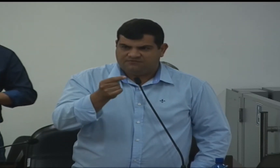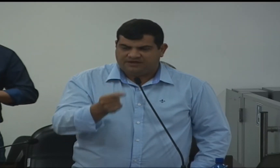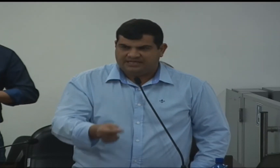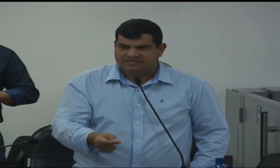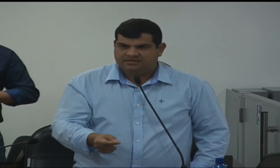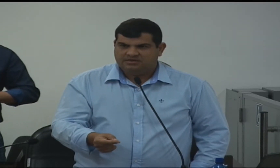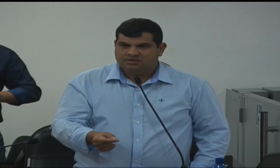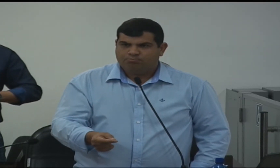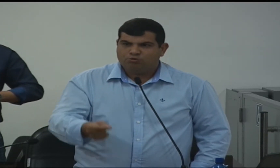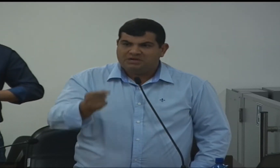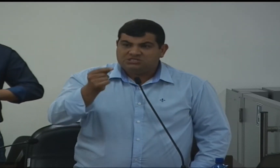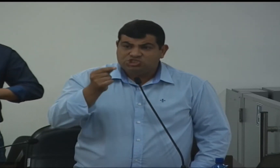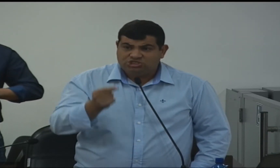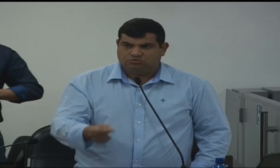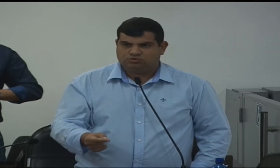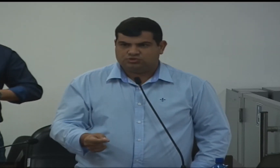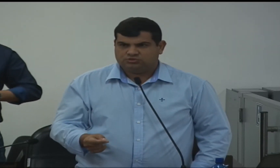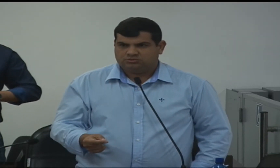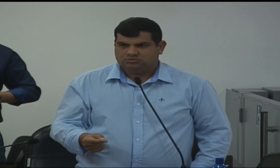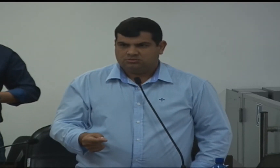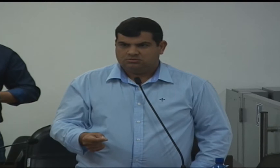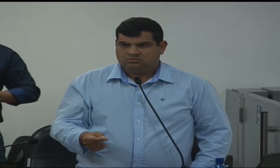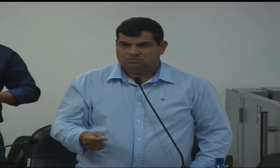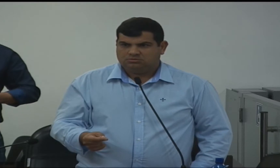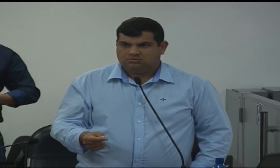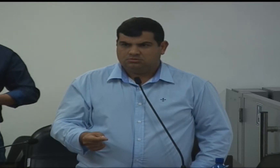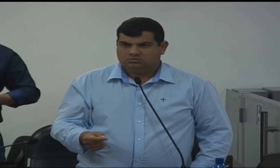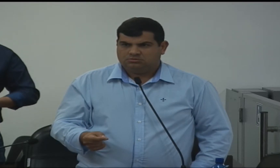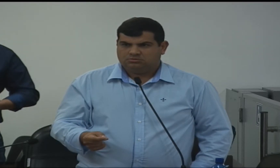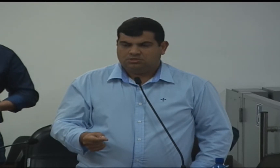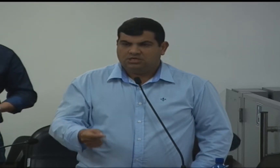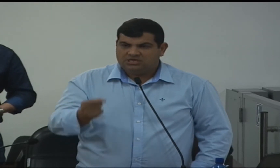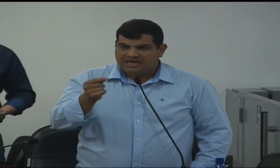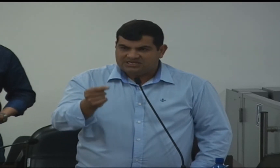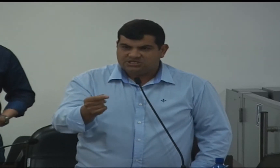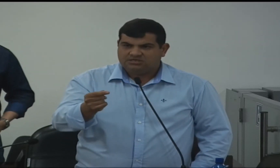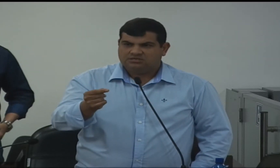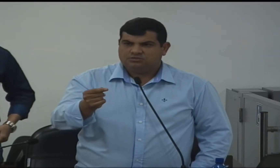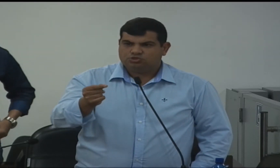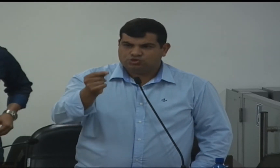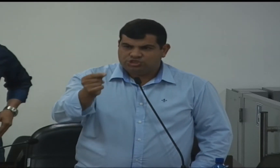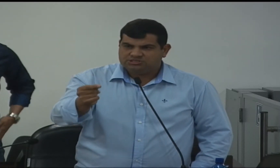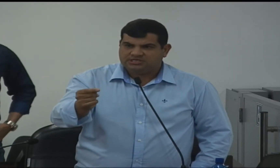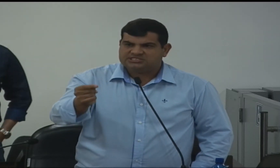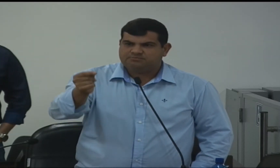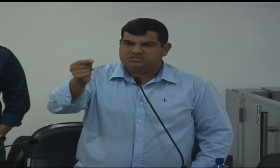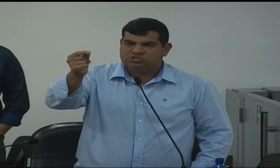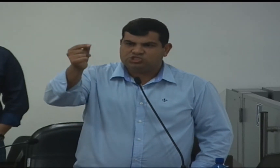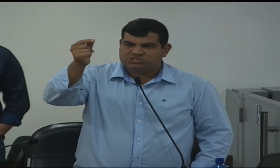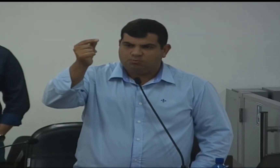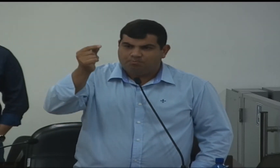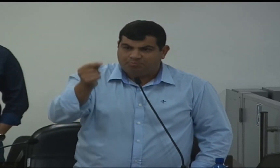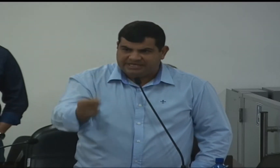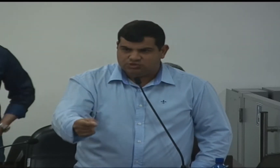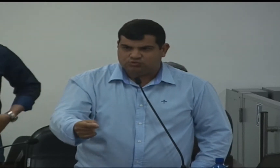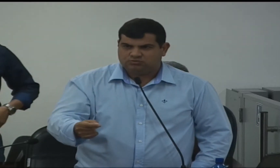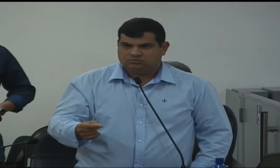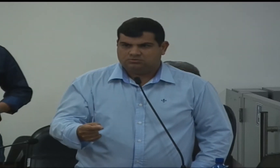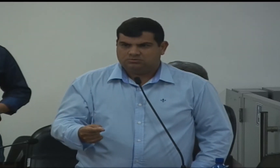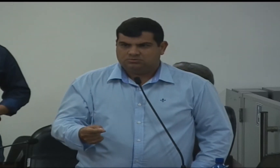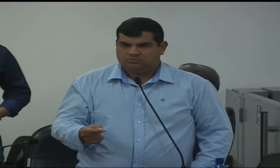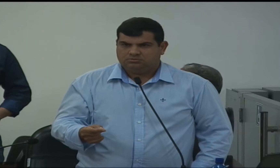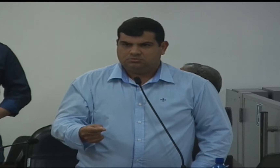foi ceifada por bandidos. E que haja justiça, que esses bandidos sejam